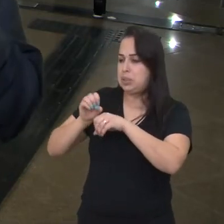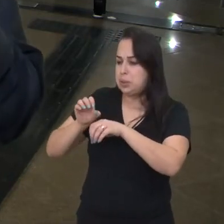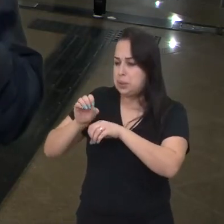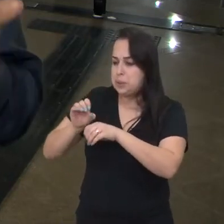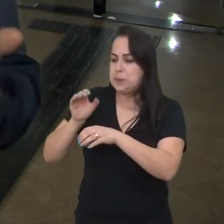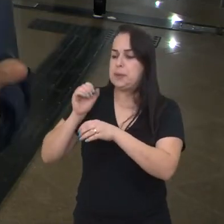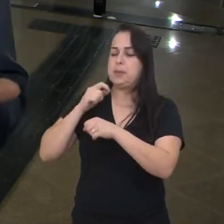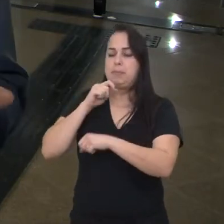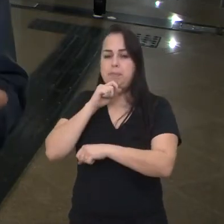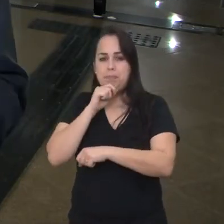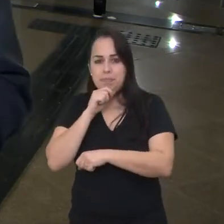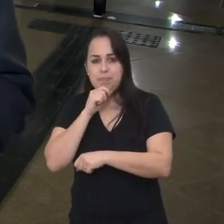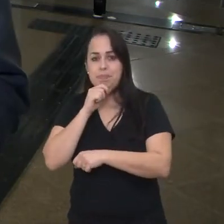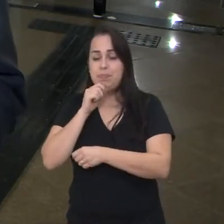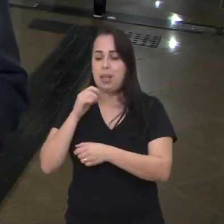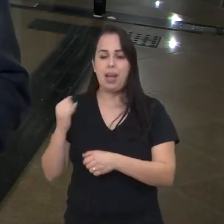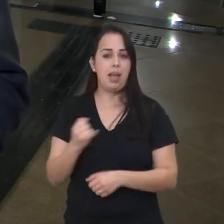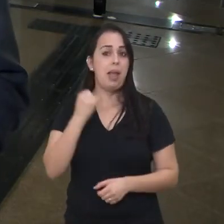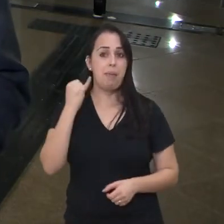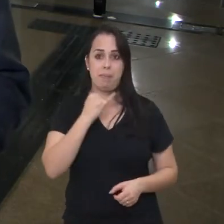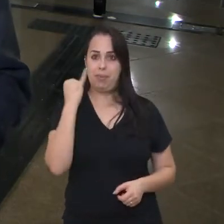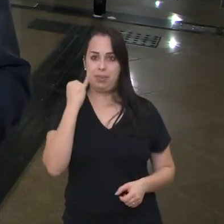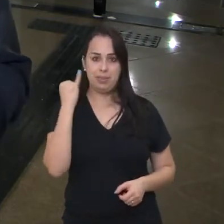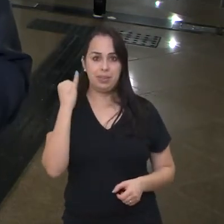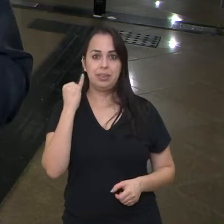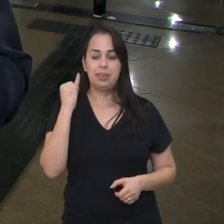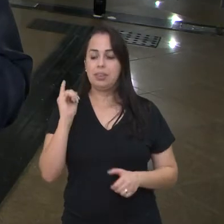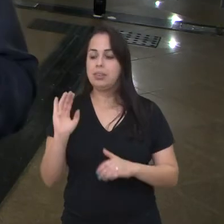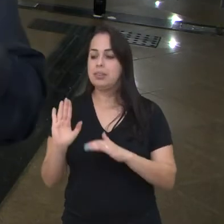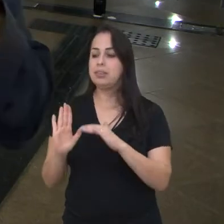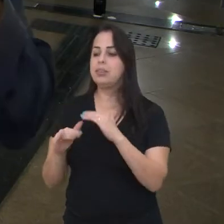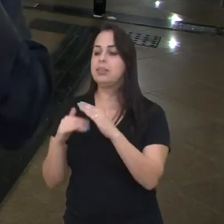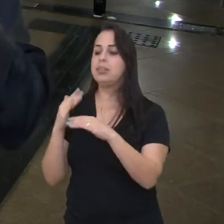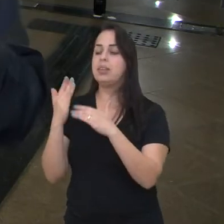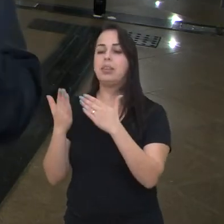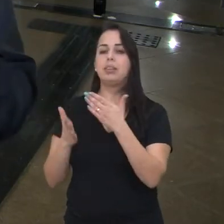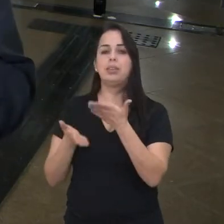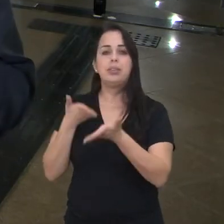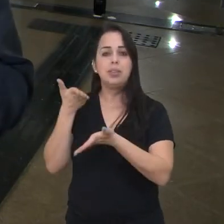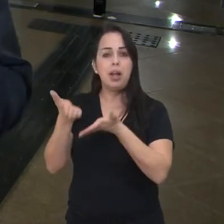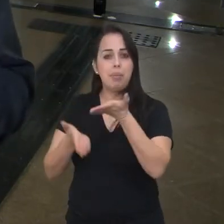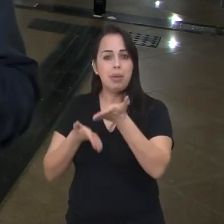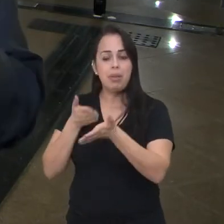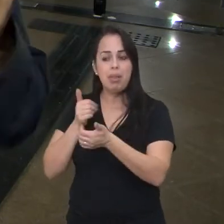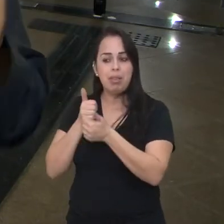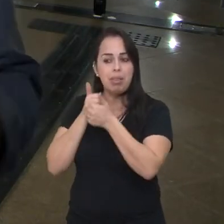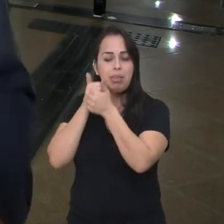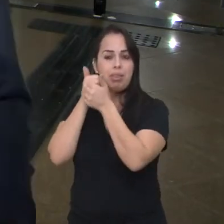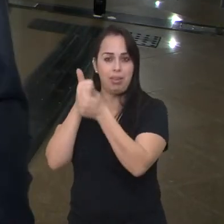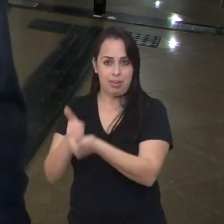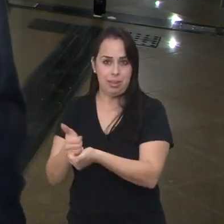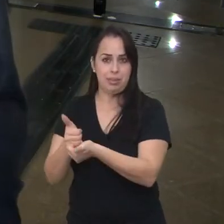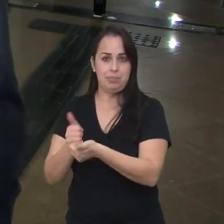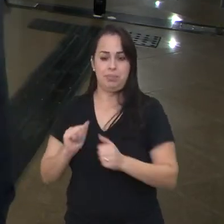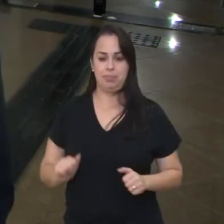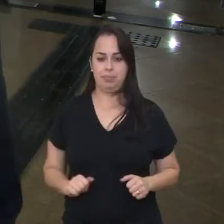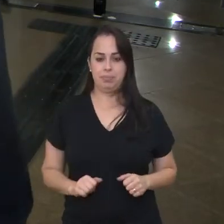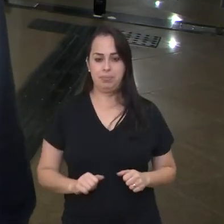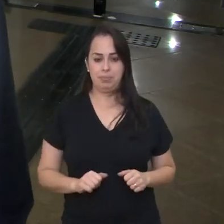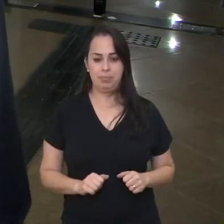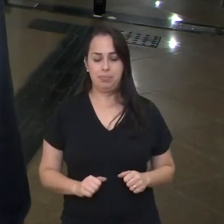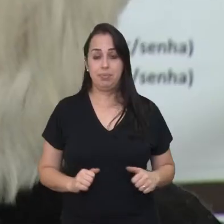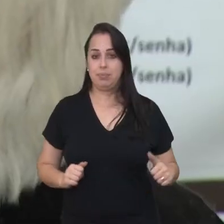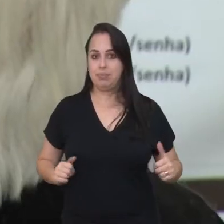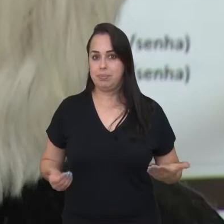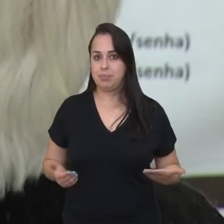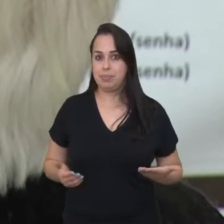saiba indicar atividades para o idoso, é muito importante para progredir esse tratamento e esse acompanhamento do paciente